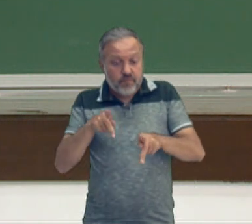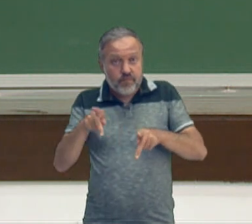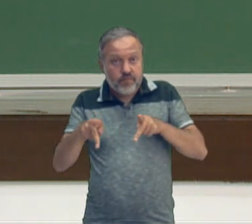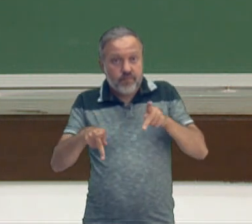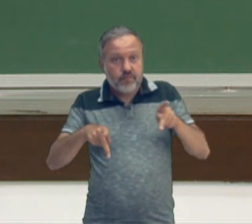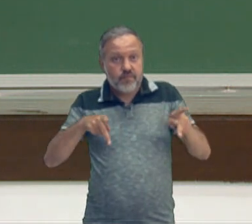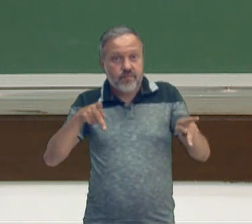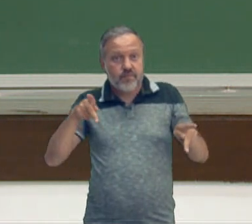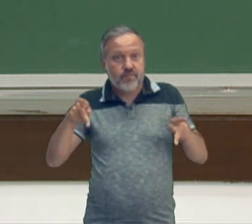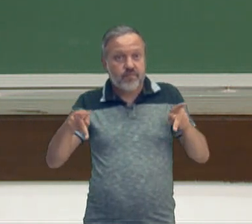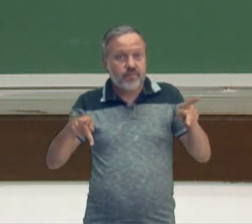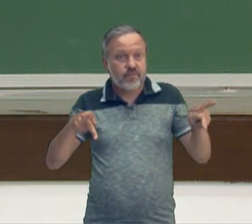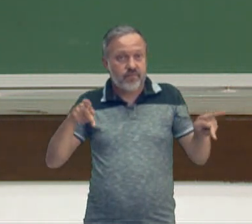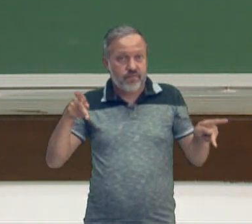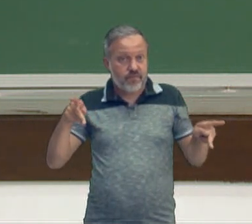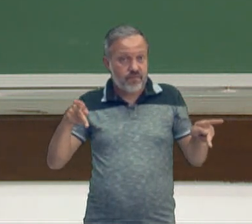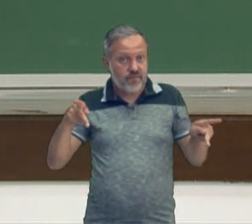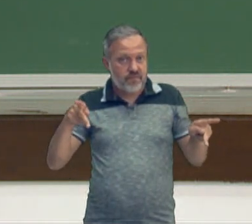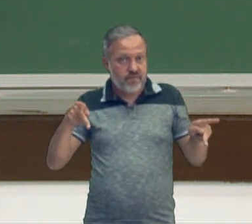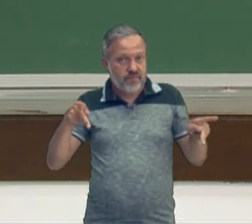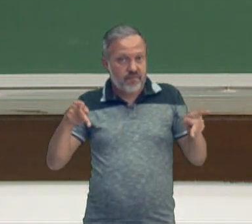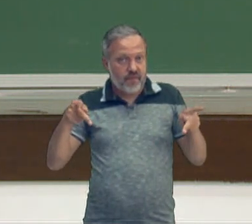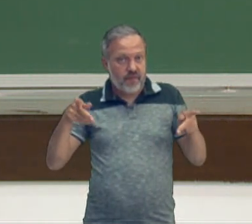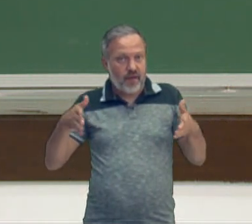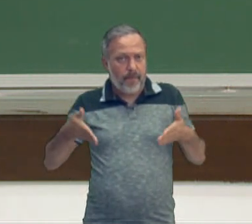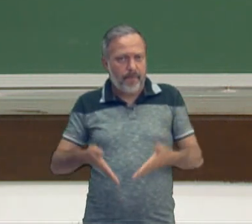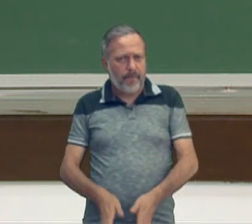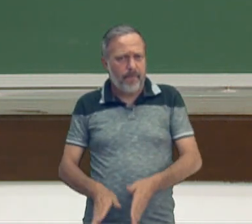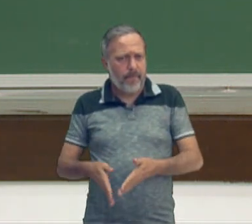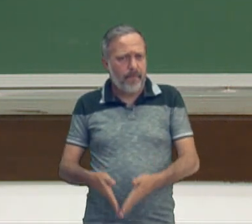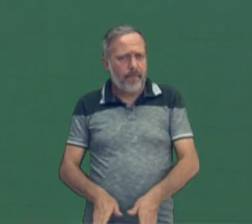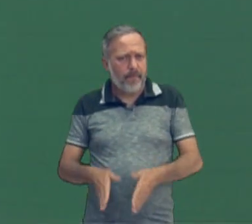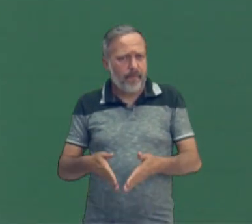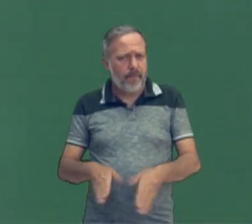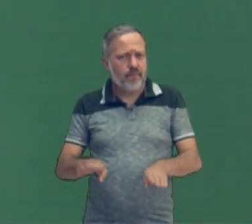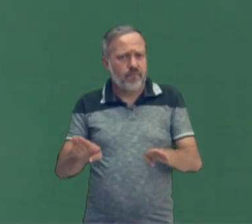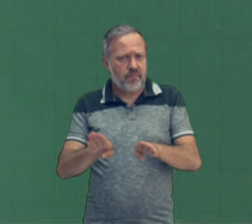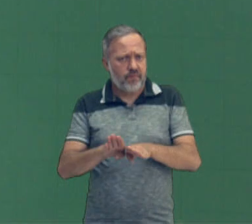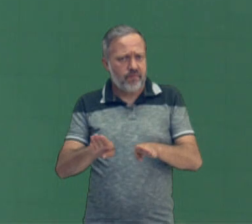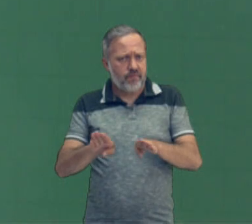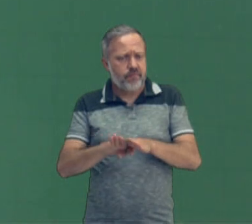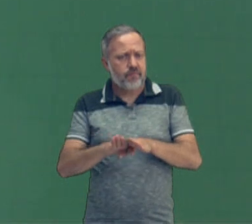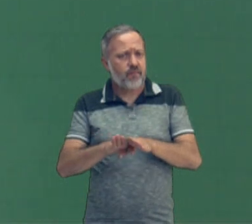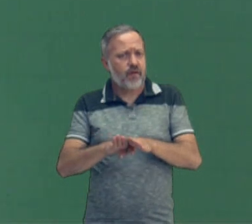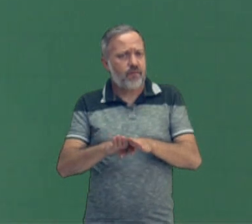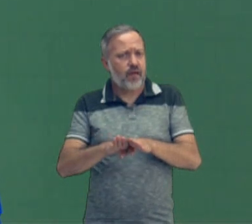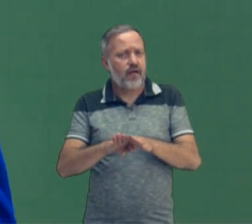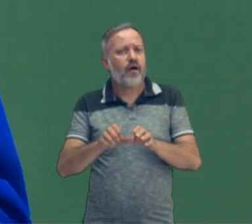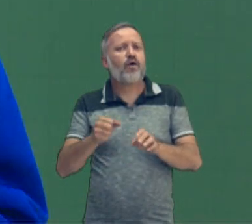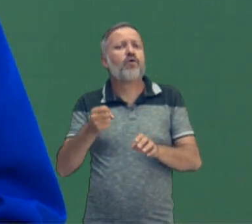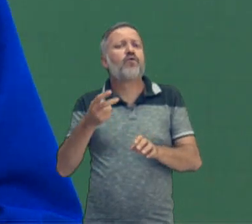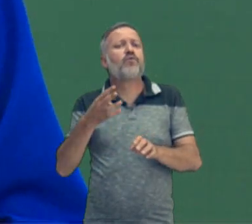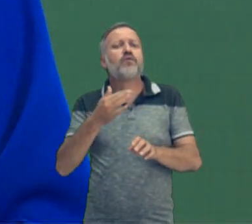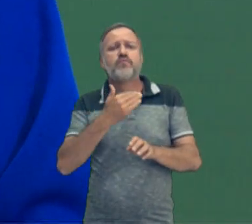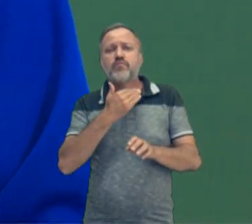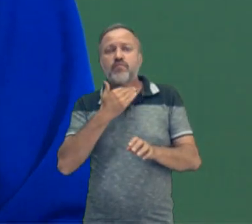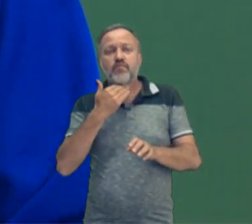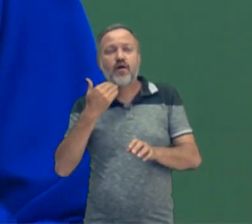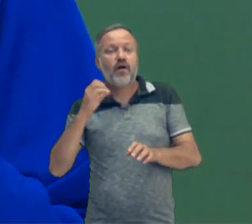estudaram ano passado, a taxa de natalidade, a taxa de mortalidade, a expectativa de